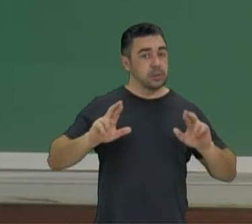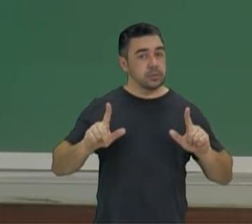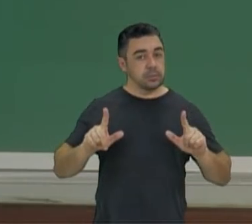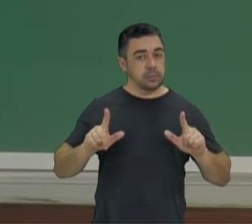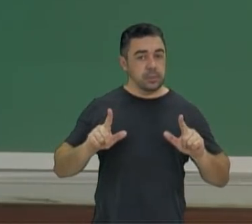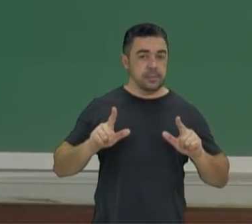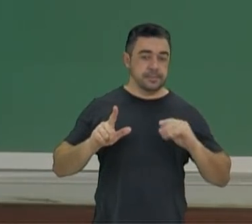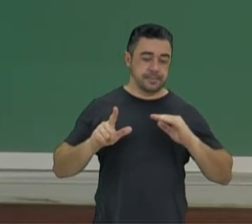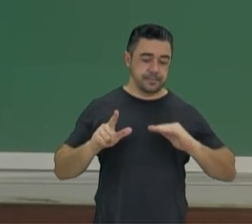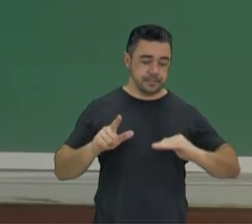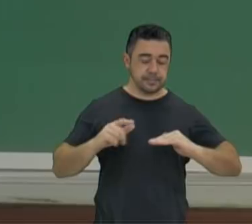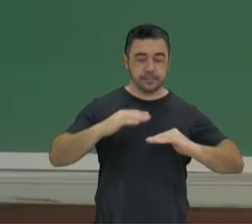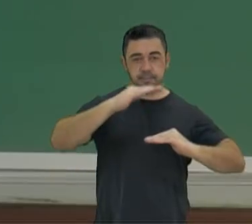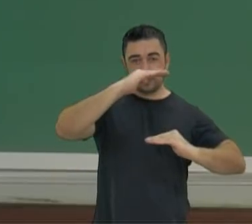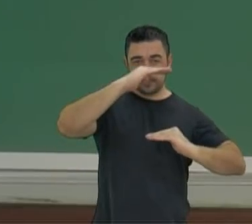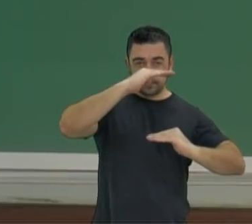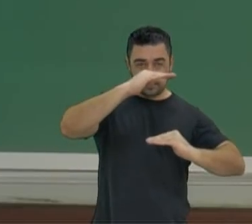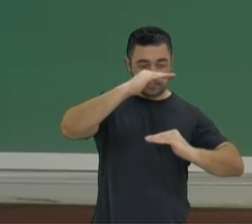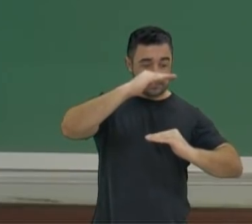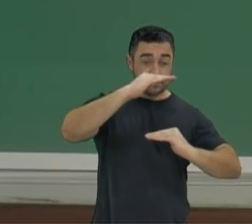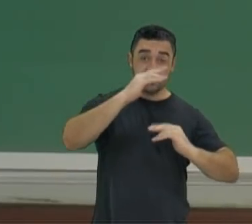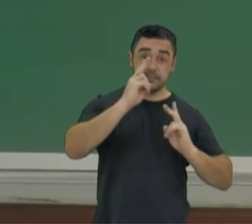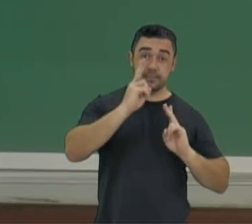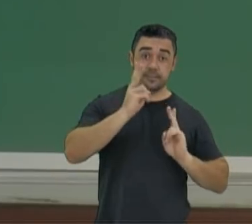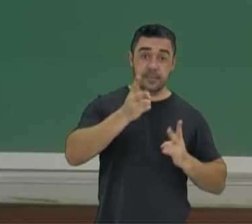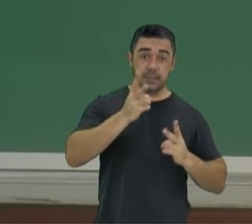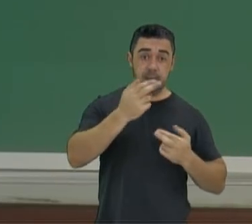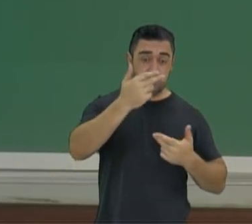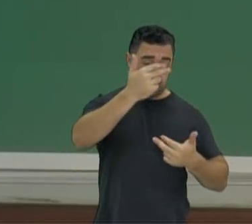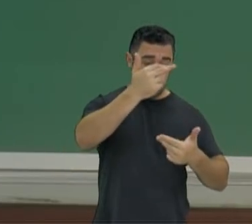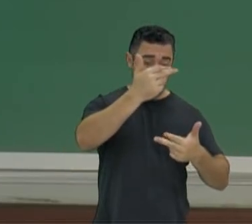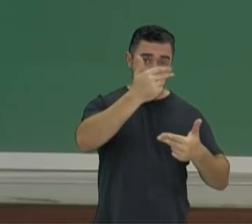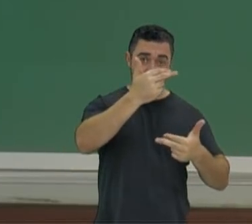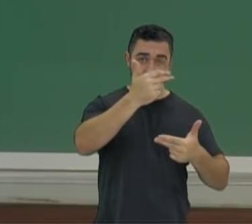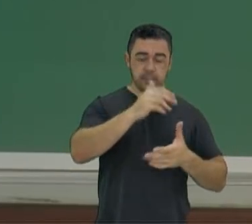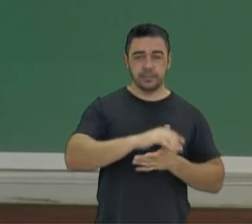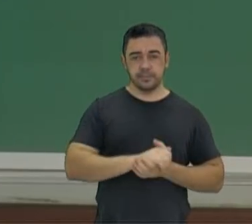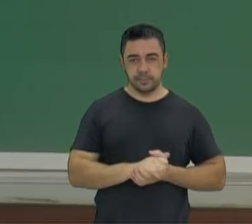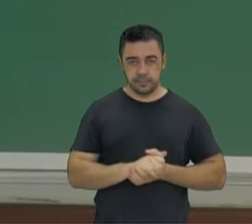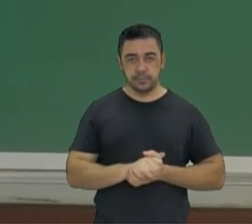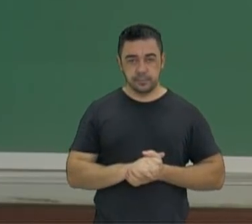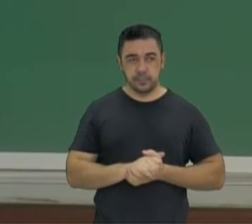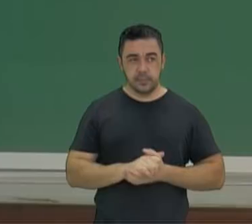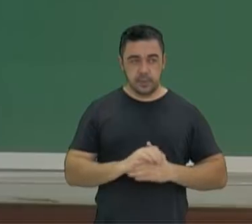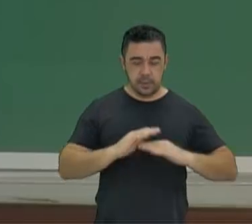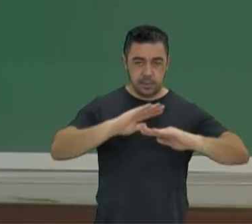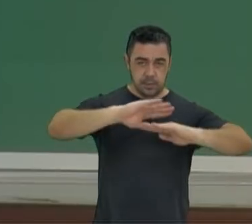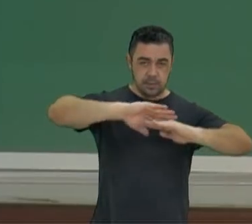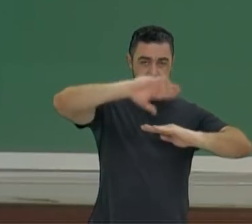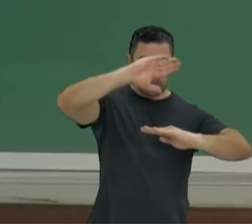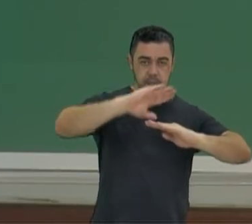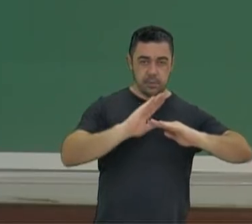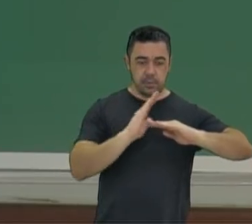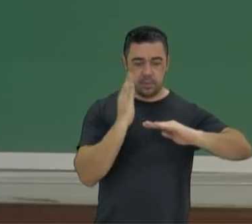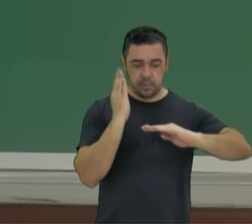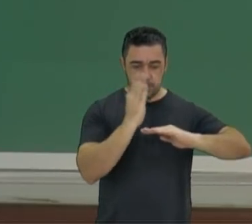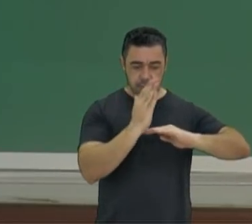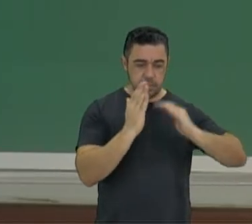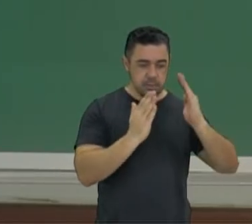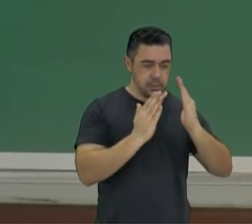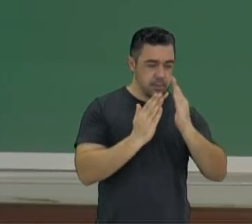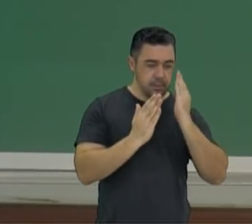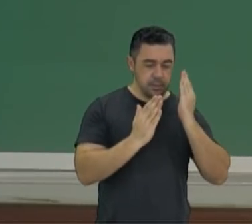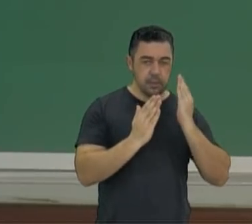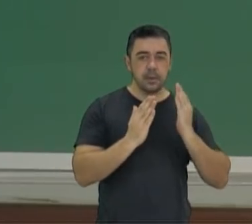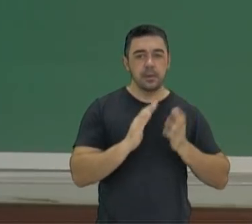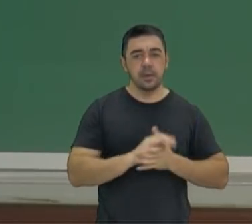O prisma, ele tem duas bases e as suas faces laterais, a gente já conversou sobre isso nas